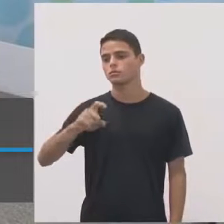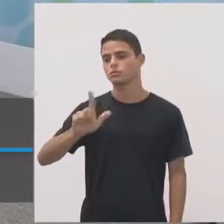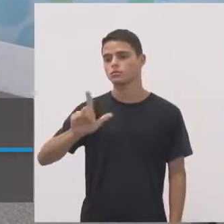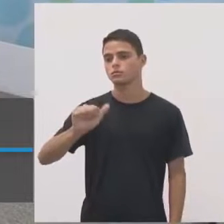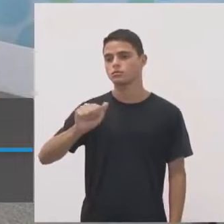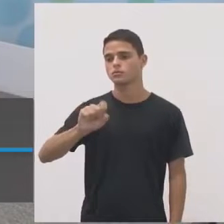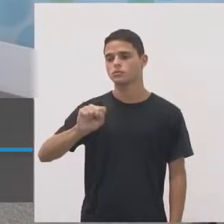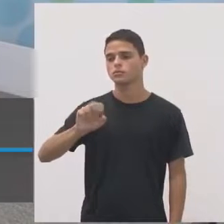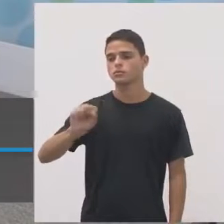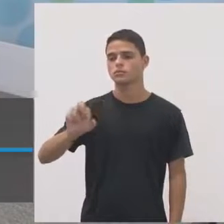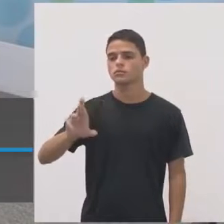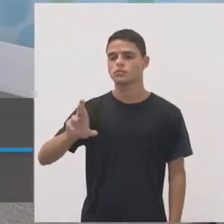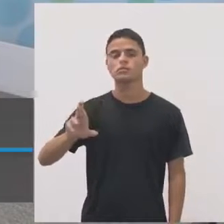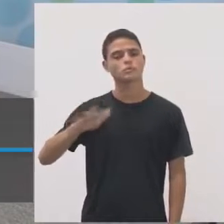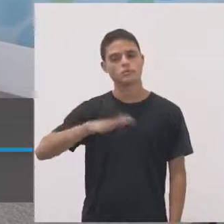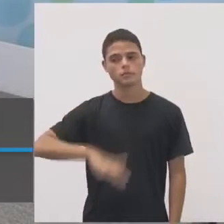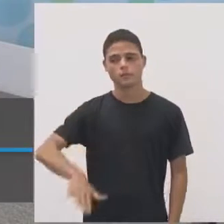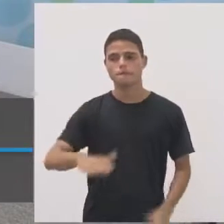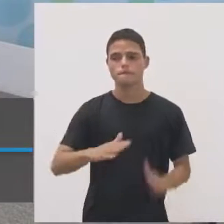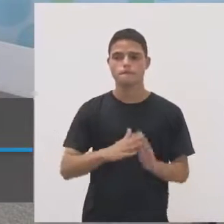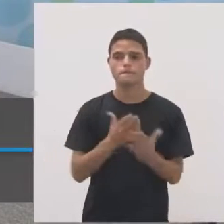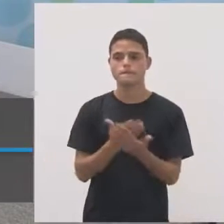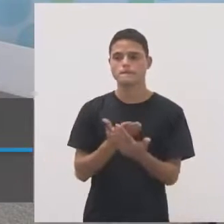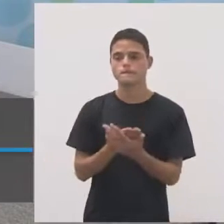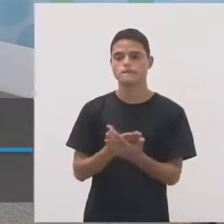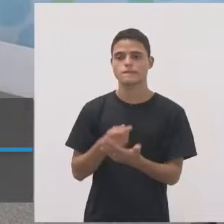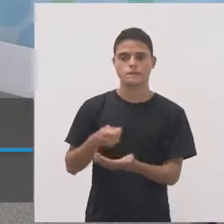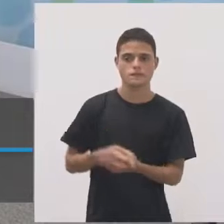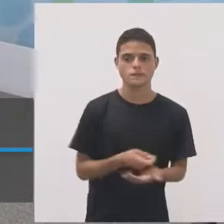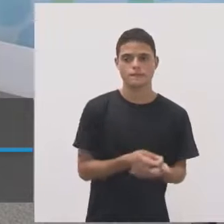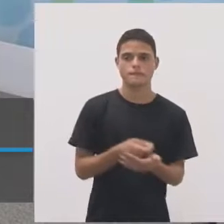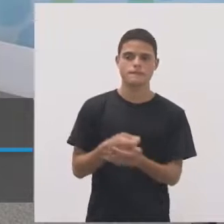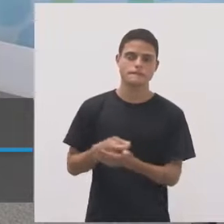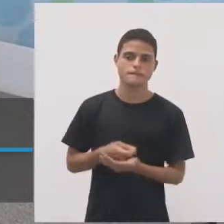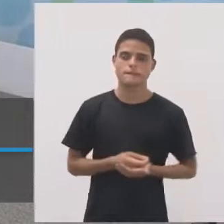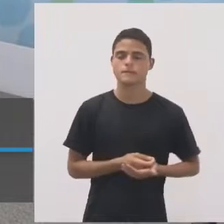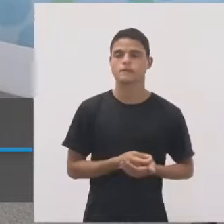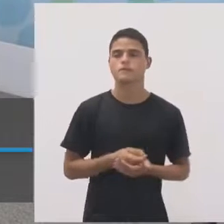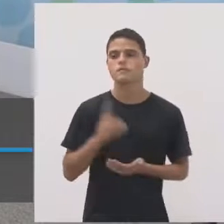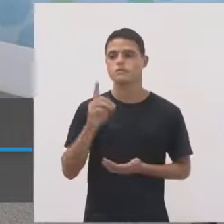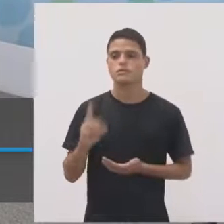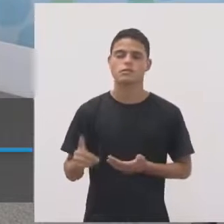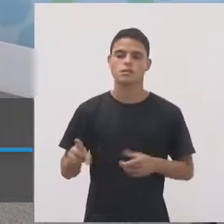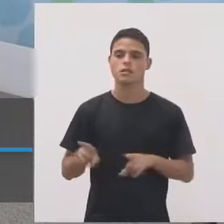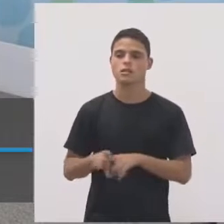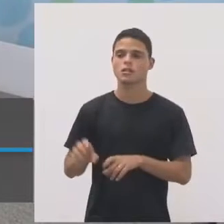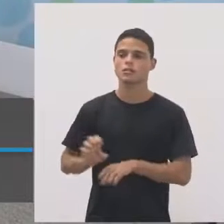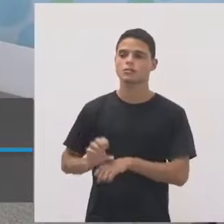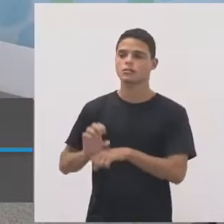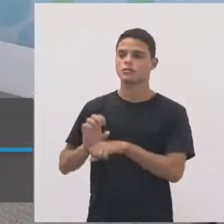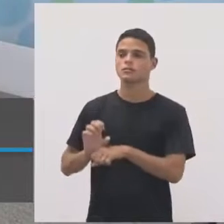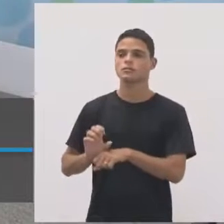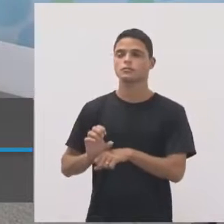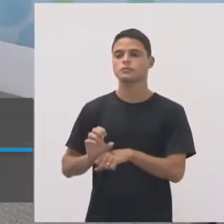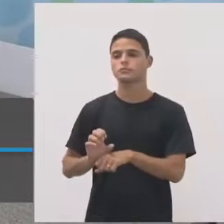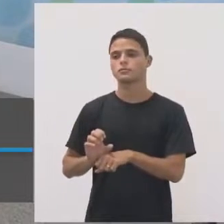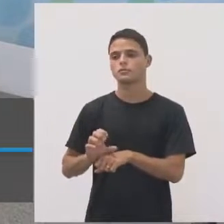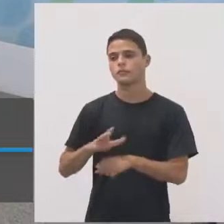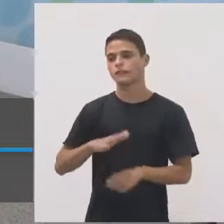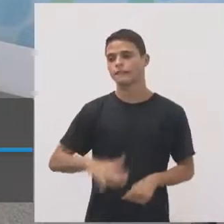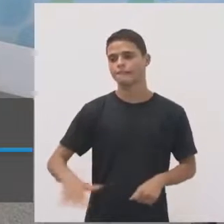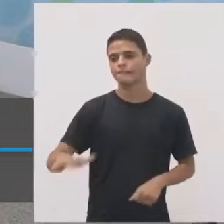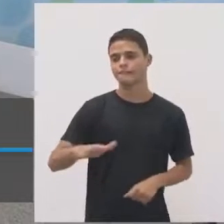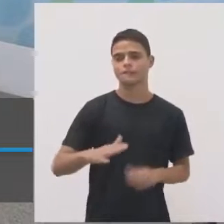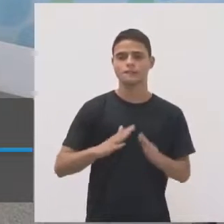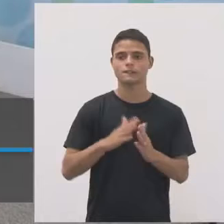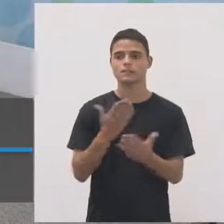todas as escolas, todas as diretorias, né? Todas as secretarias, porque esse Ultrabook foi para todas as secretarias